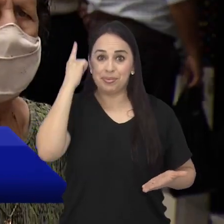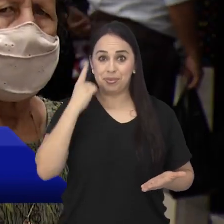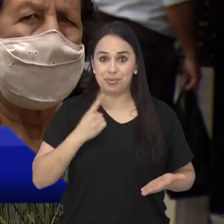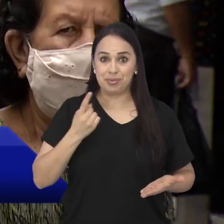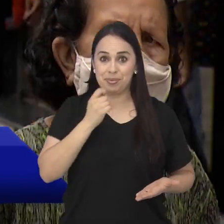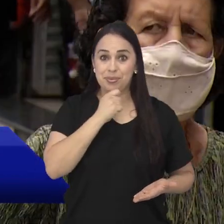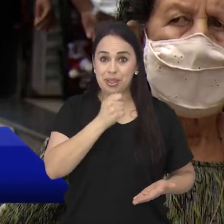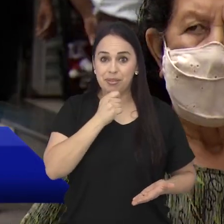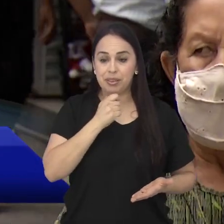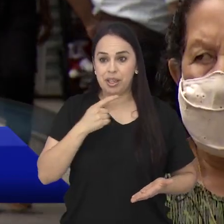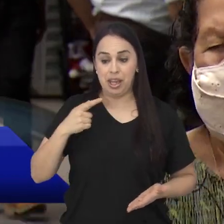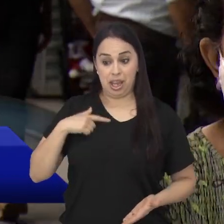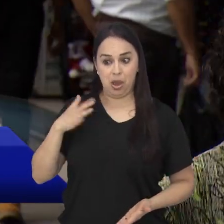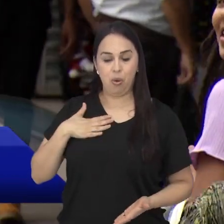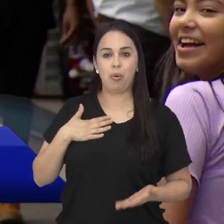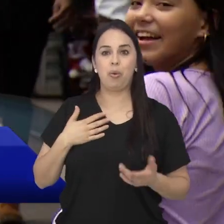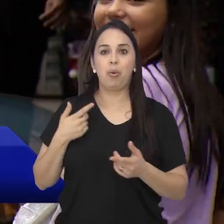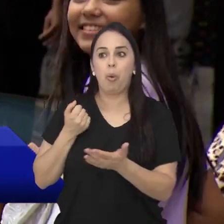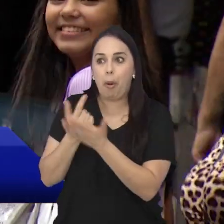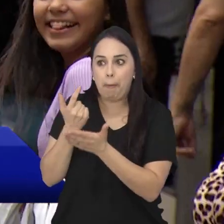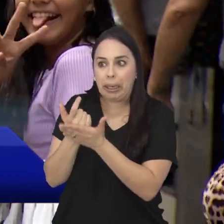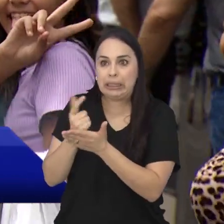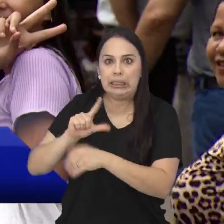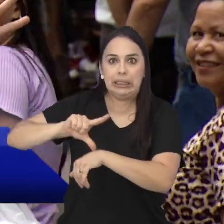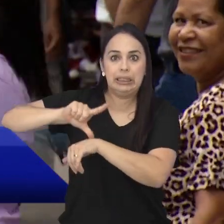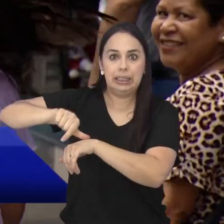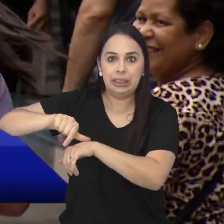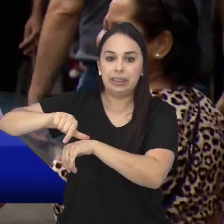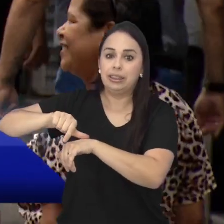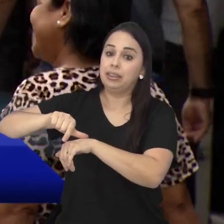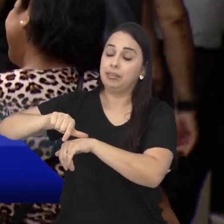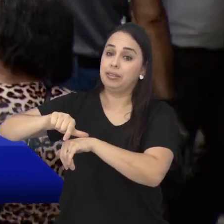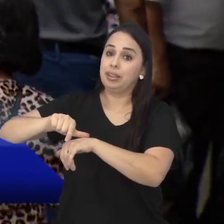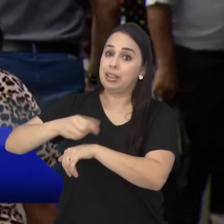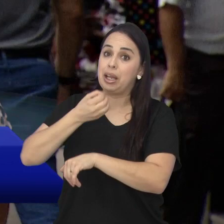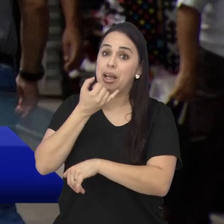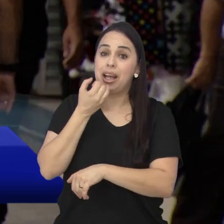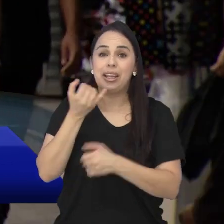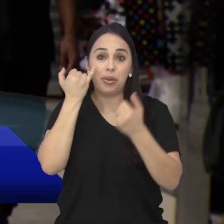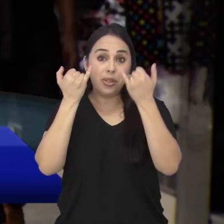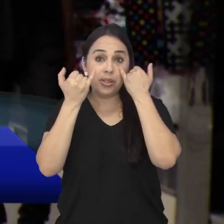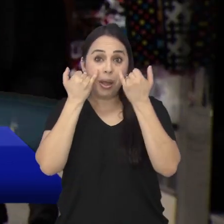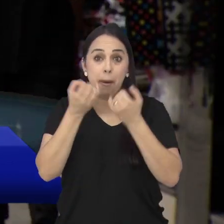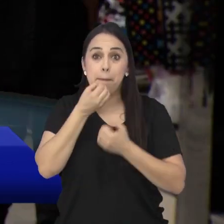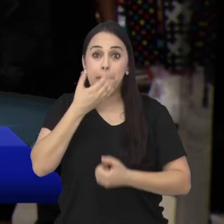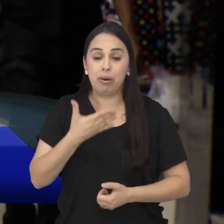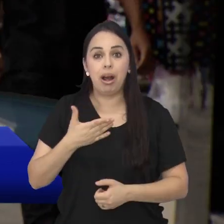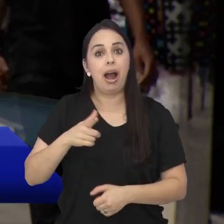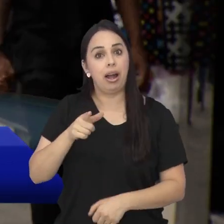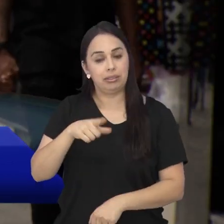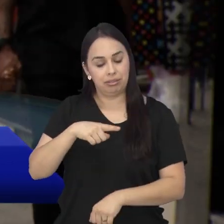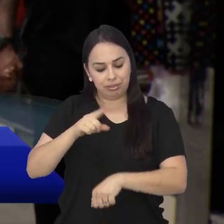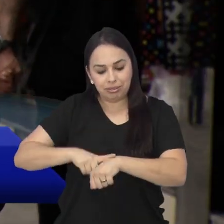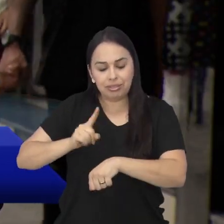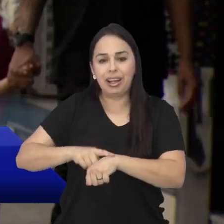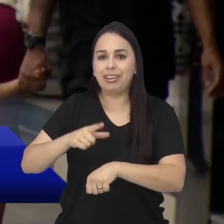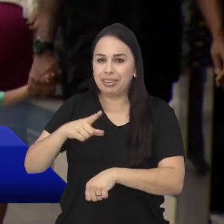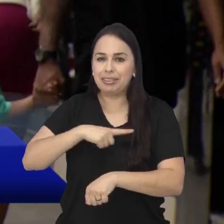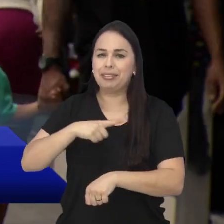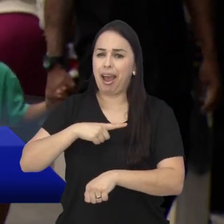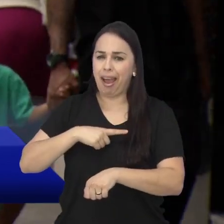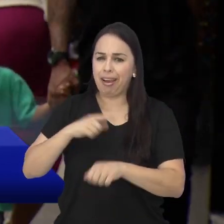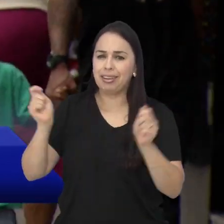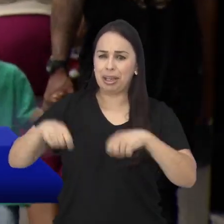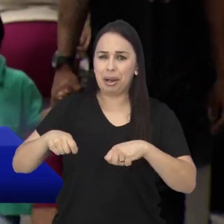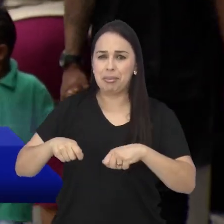assim como eu deixou para a última hora a compra dos presentes de Natal, eu tenho uma boa notícia. Ainda dá tempo para conseguir as lembrancinhas para